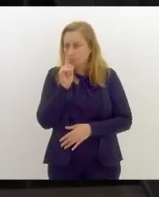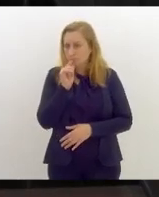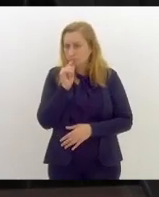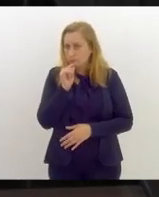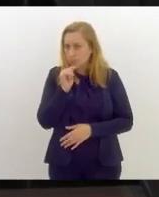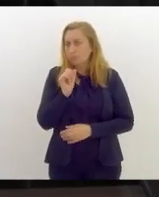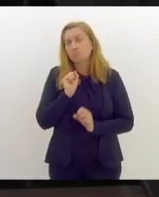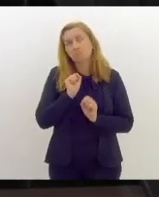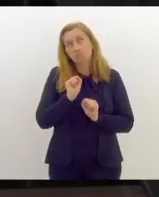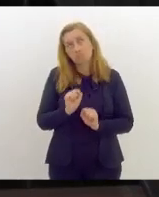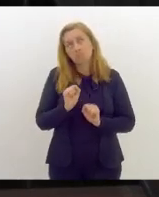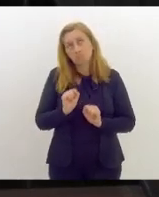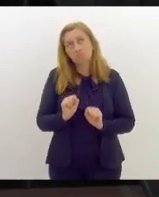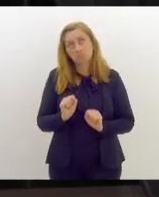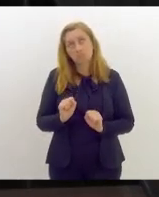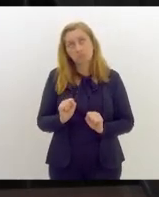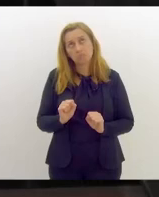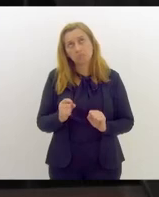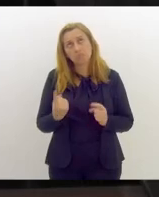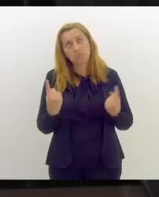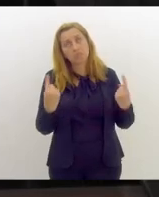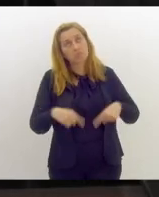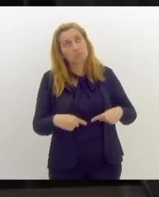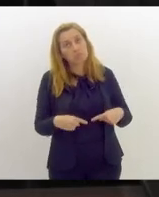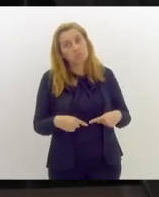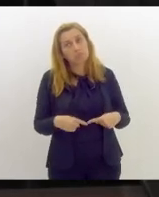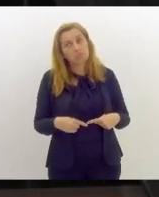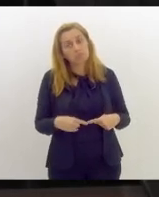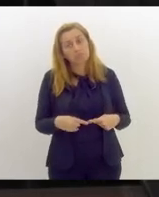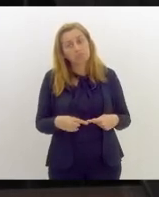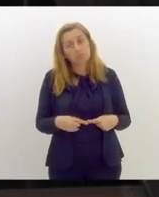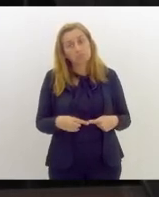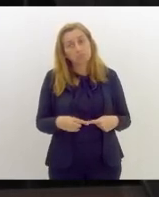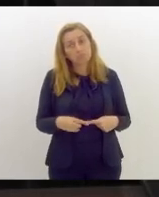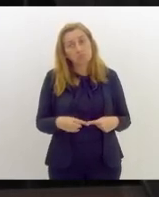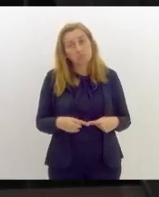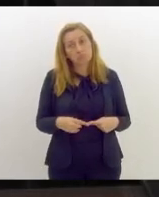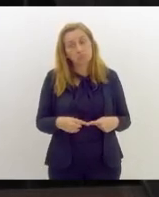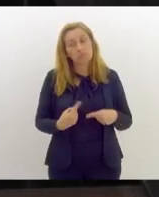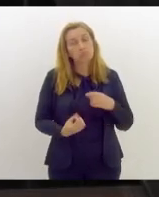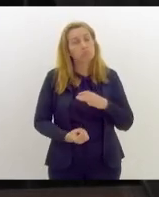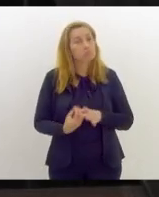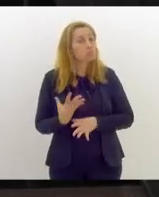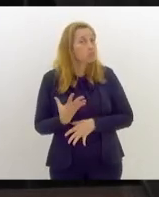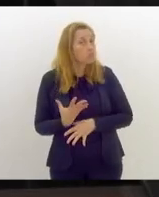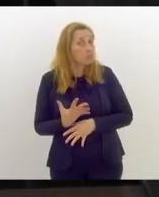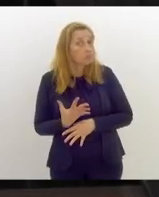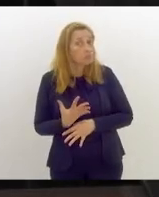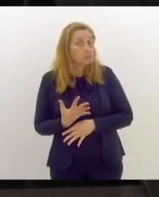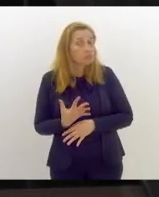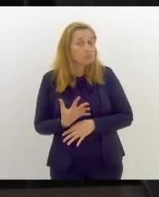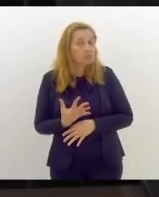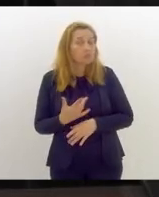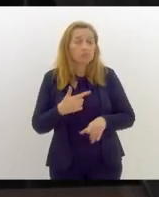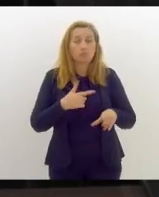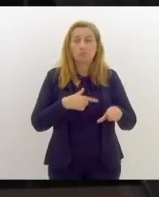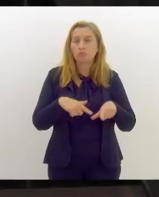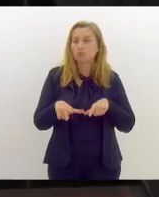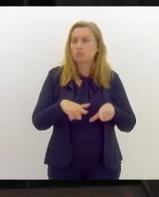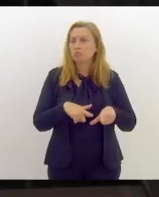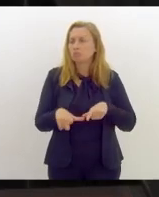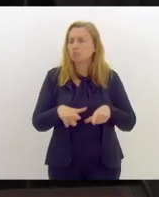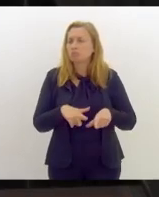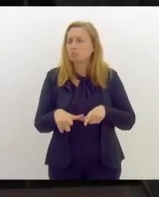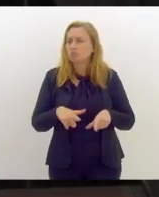possa concorrer a e possa produzir né é serviços